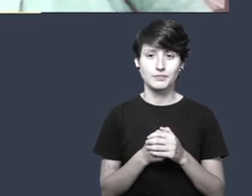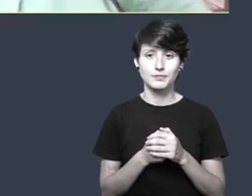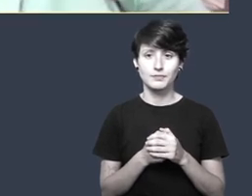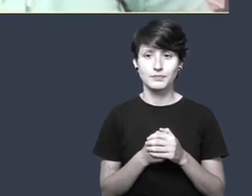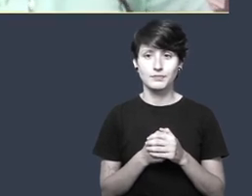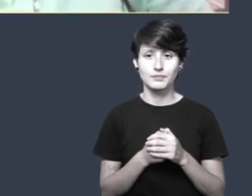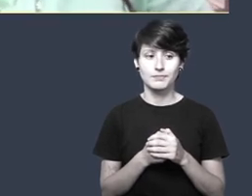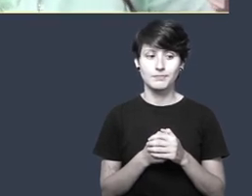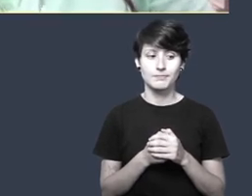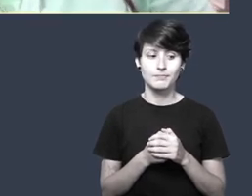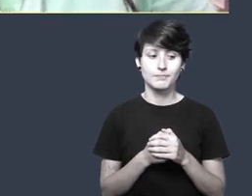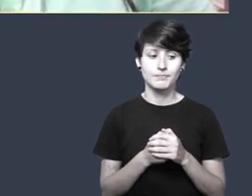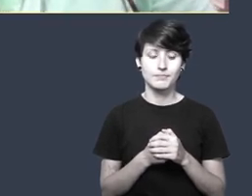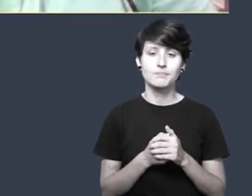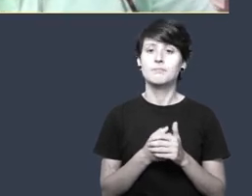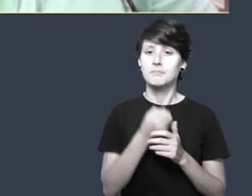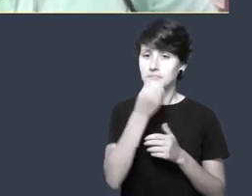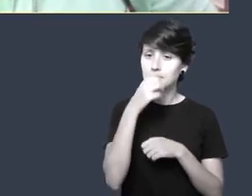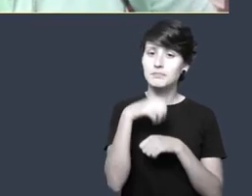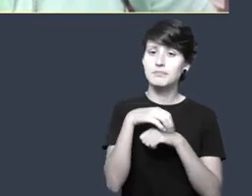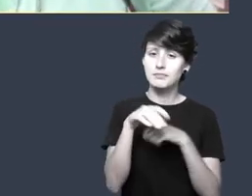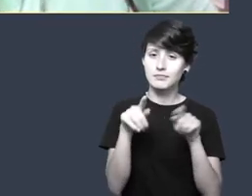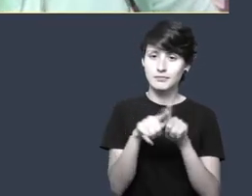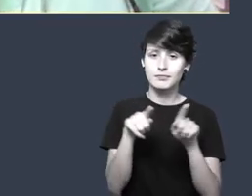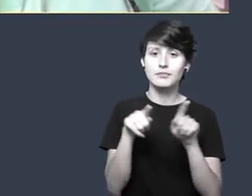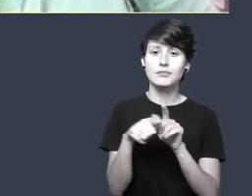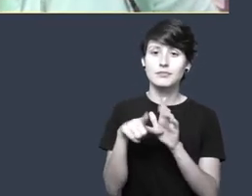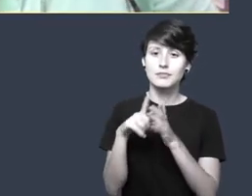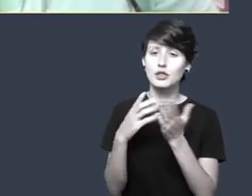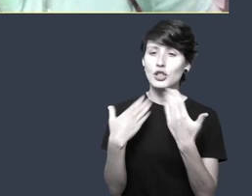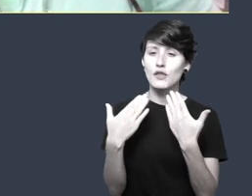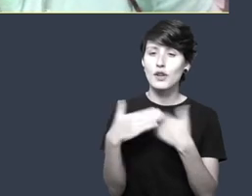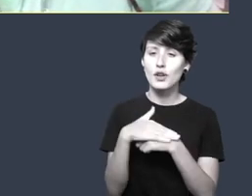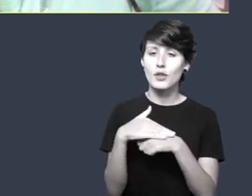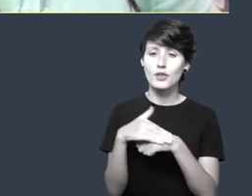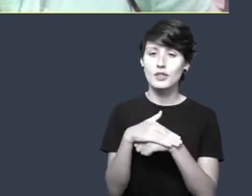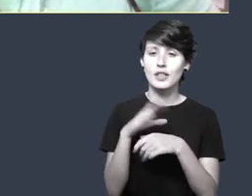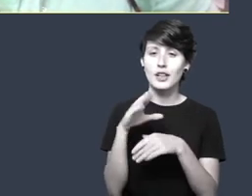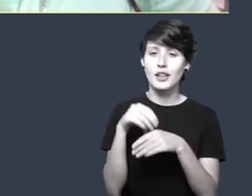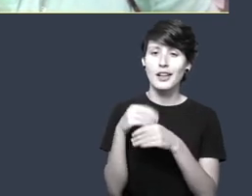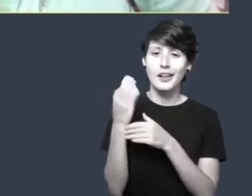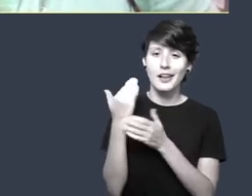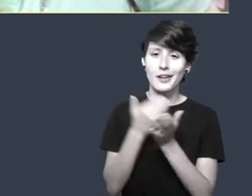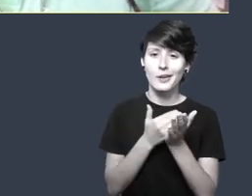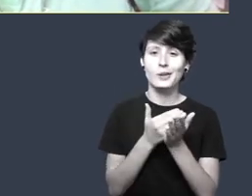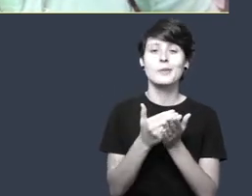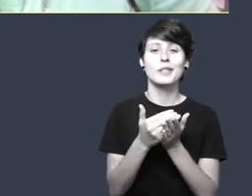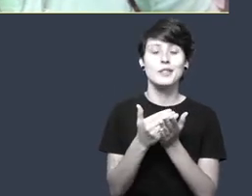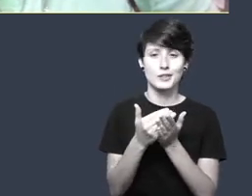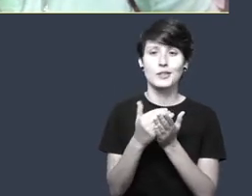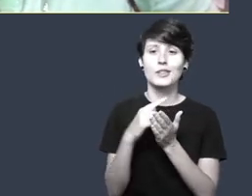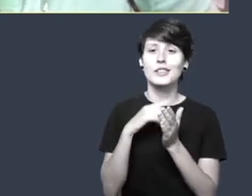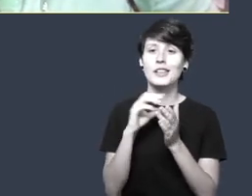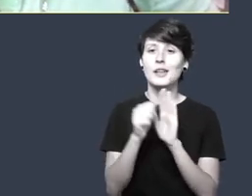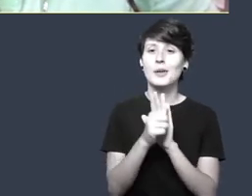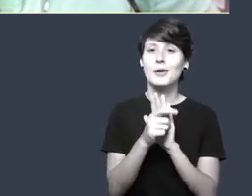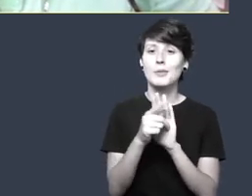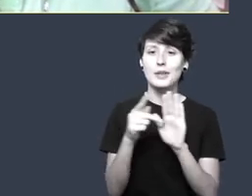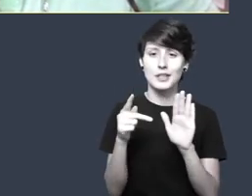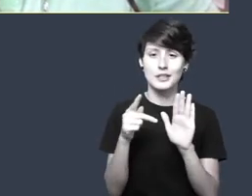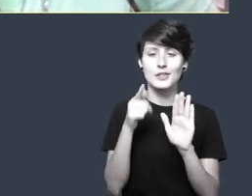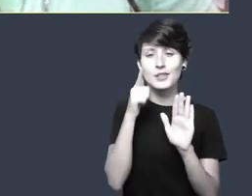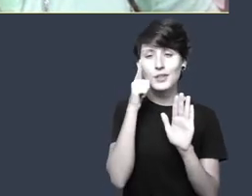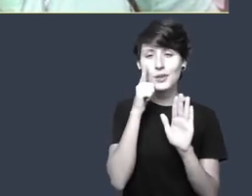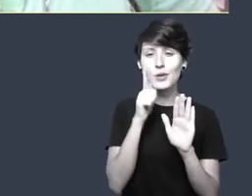Estava anotando essas dicas também, acho que era até uma coisa que a gente estava conversando no início, né? Tem aquele aplicativo que ganhou